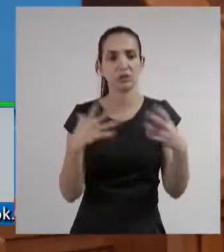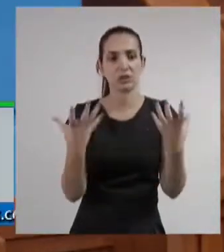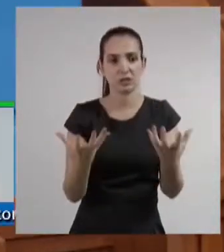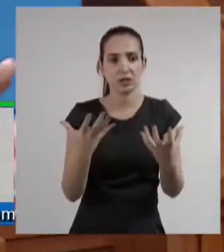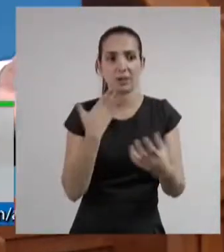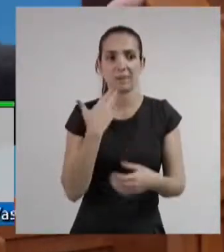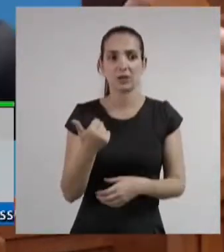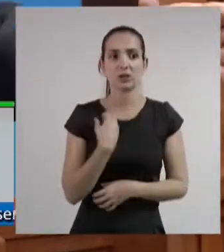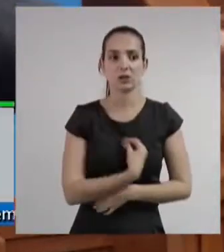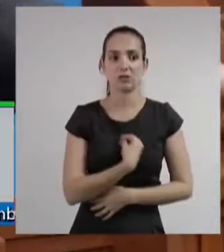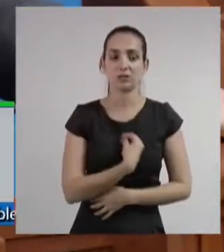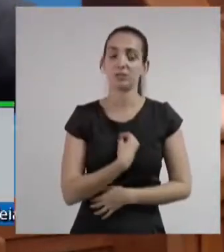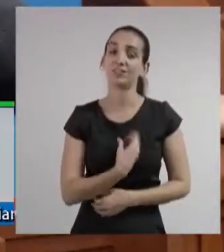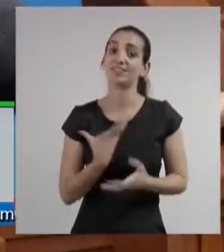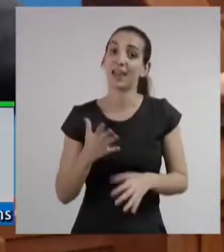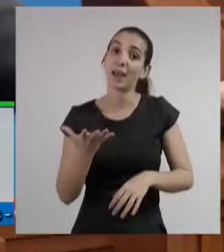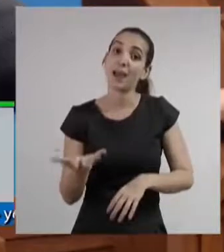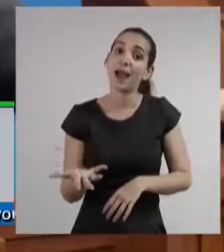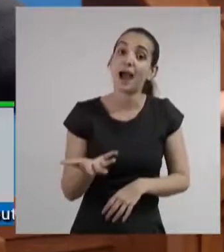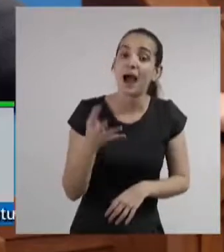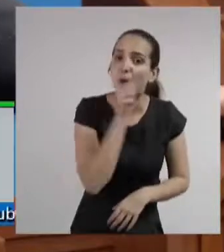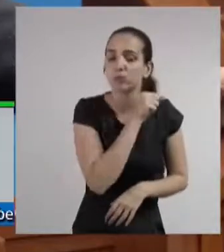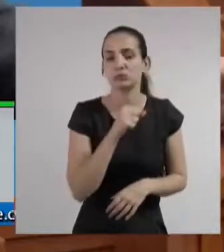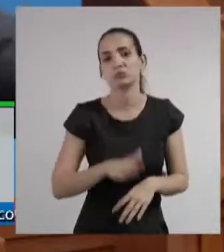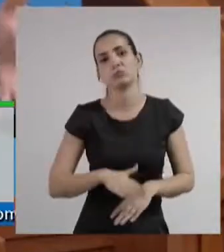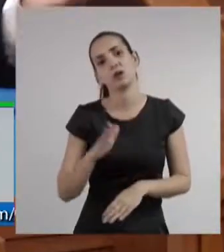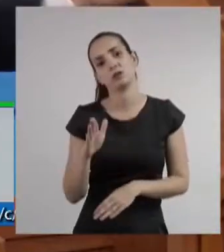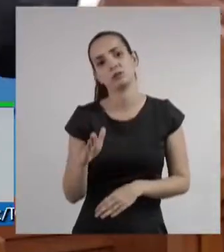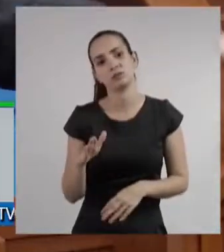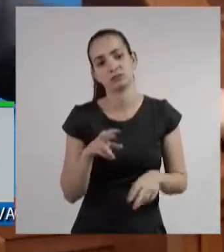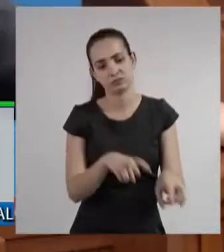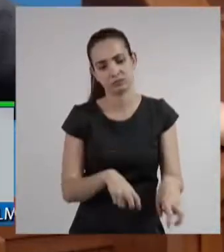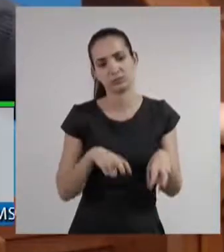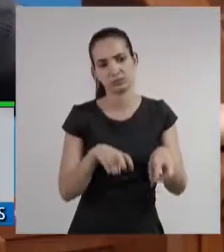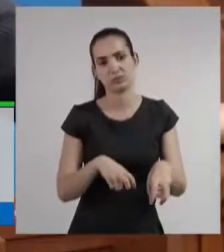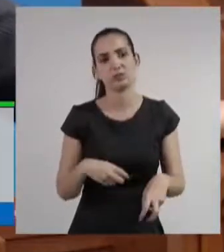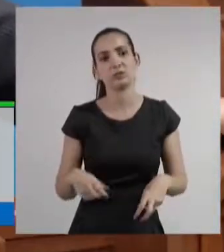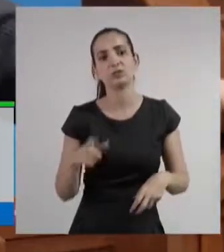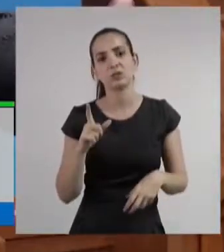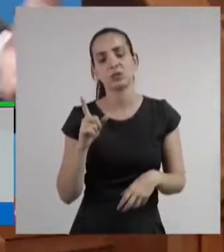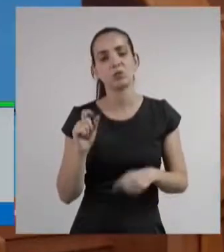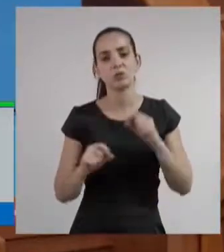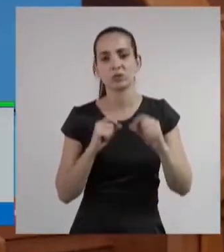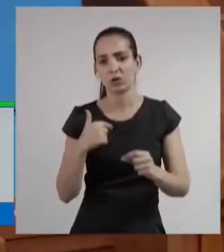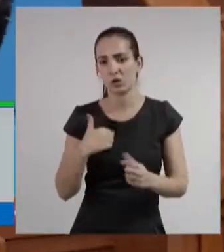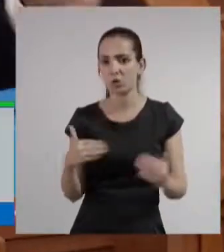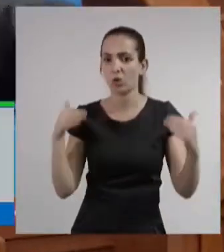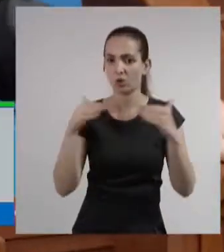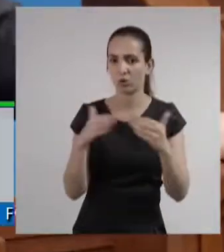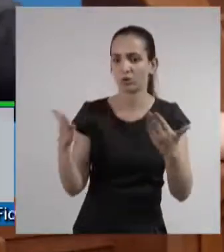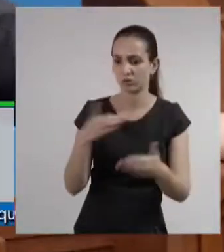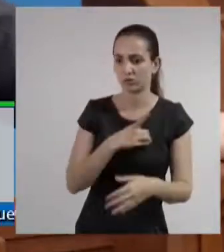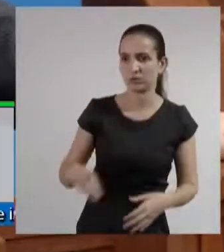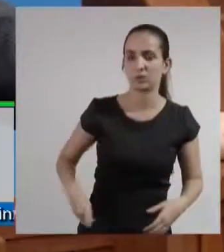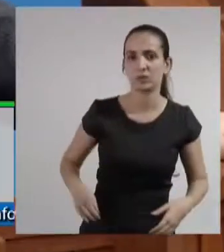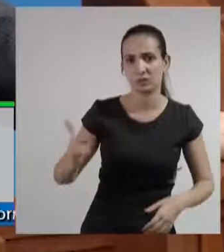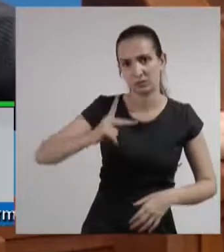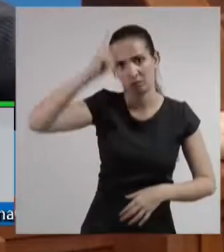mais rápido. Agora, é uma região que, efetivamente, concordo com o deputado Paulo Corrêa, mas lá tem 3